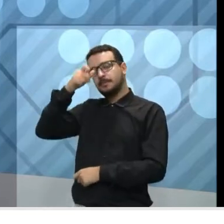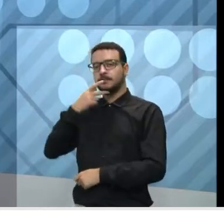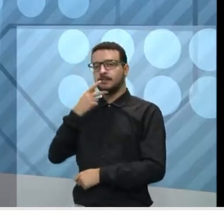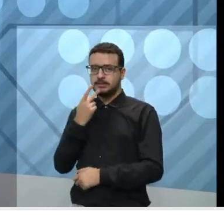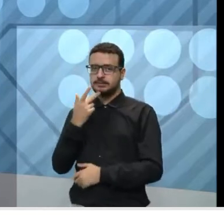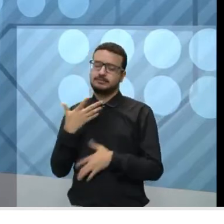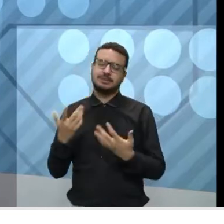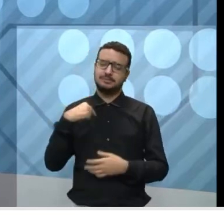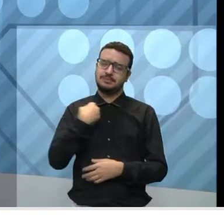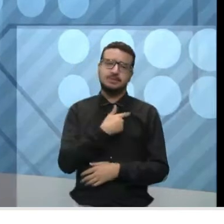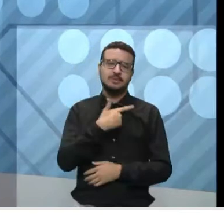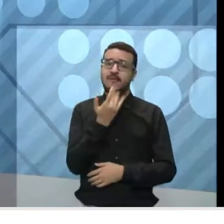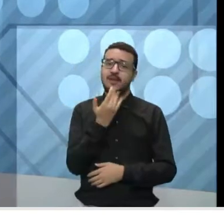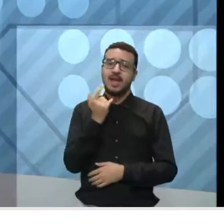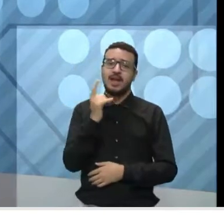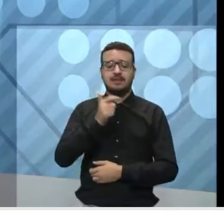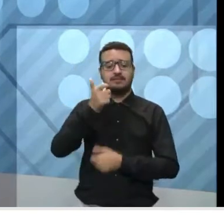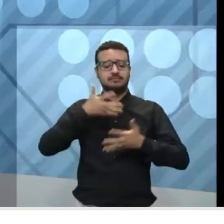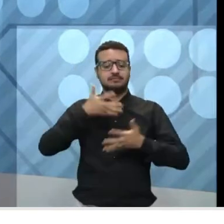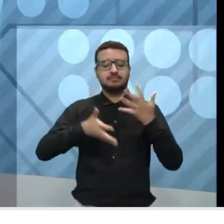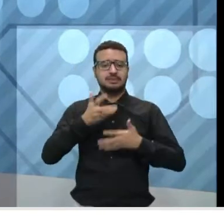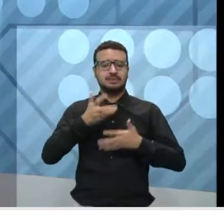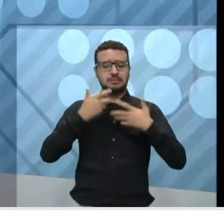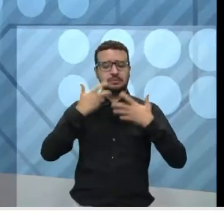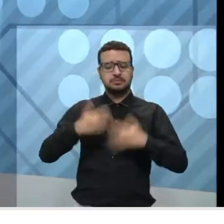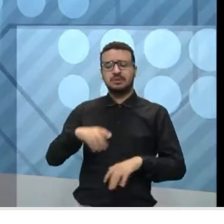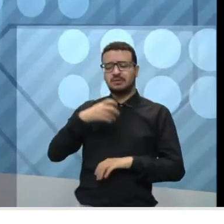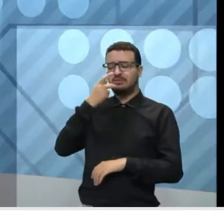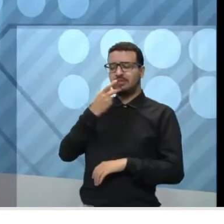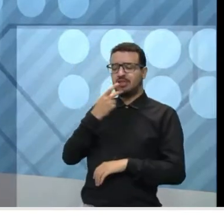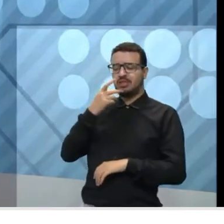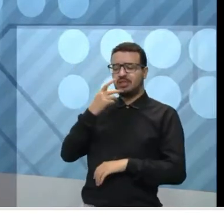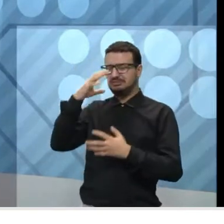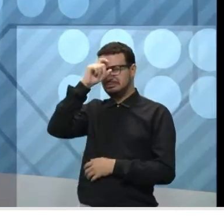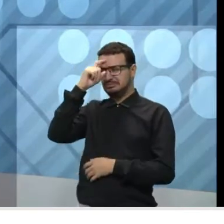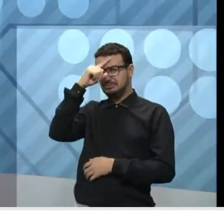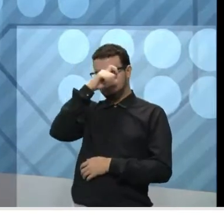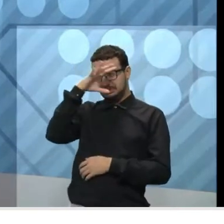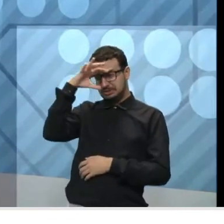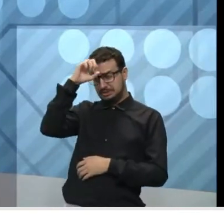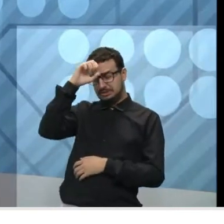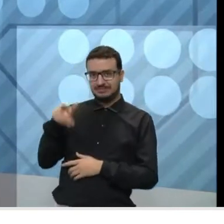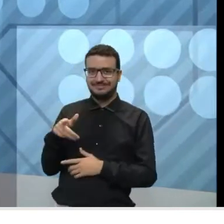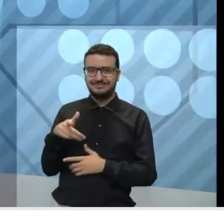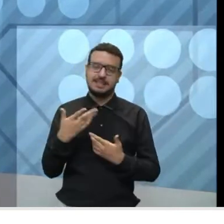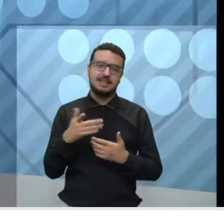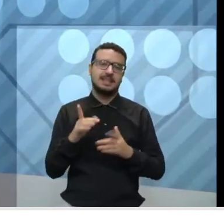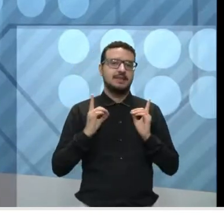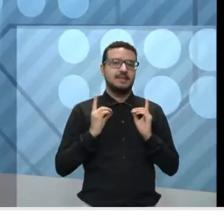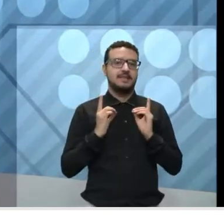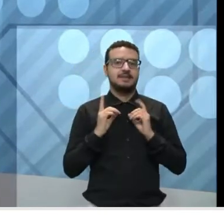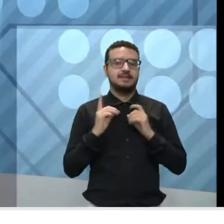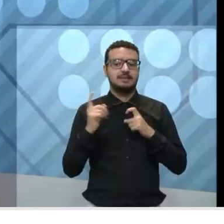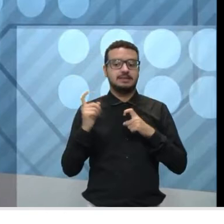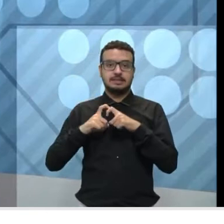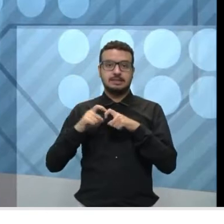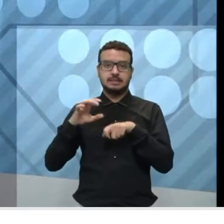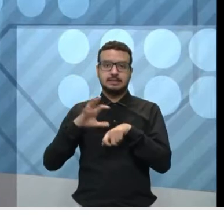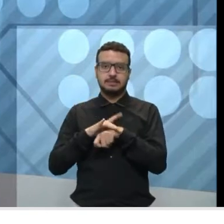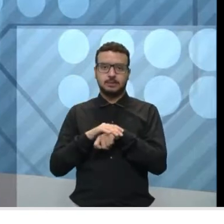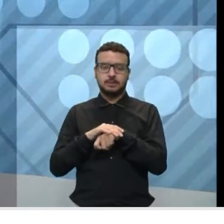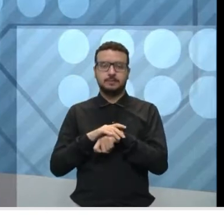aprender a falar. É esta que é a defesa da clínico-patológica, tá? Então, vamos ver